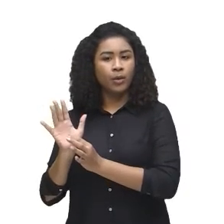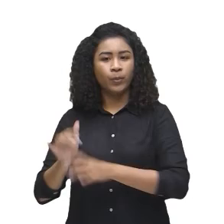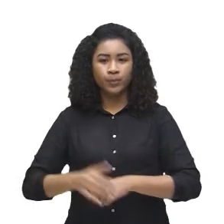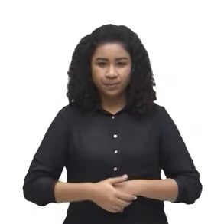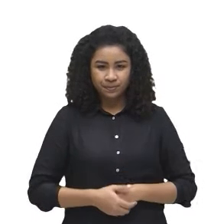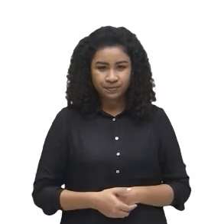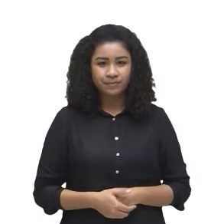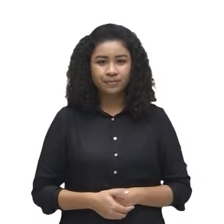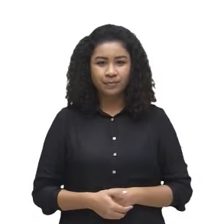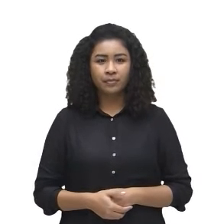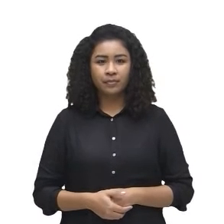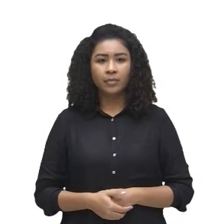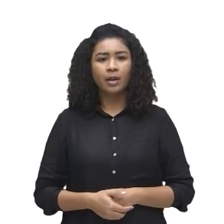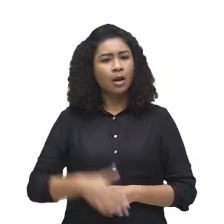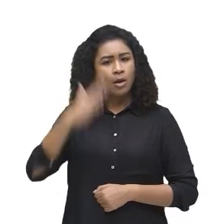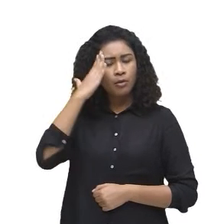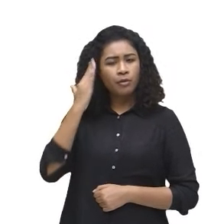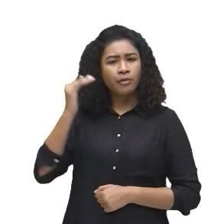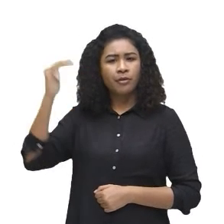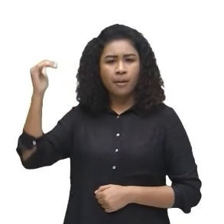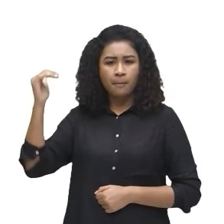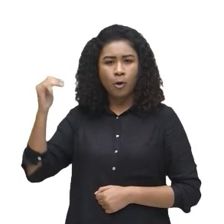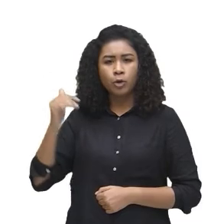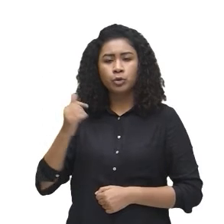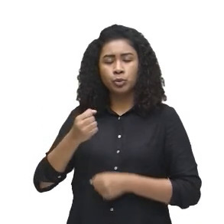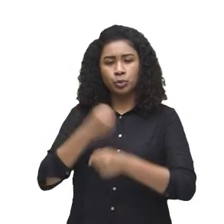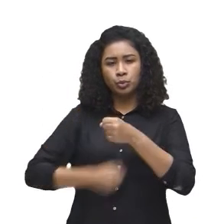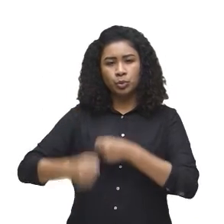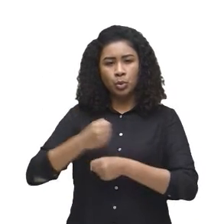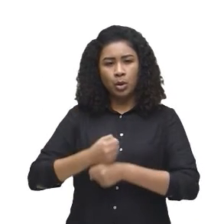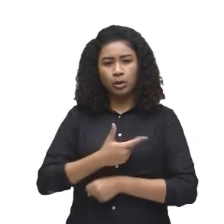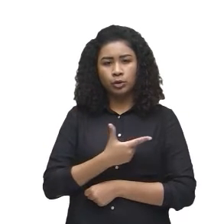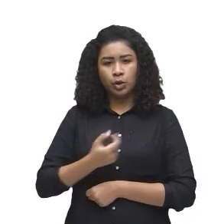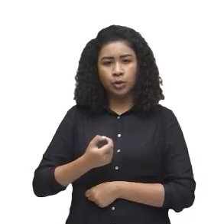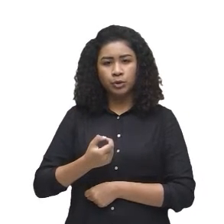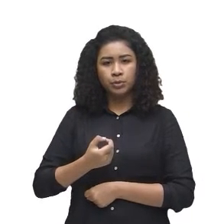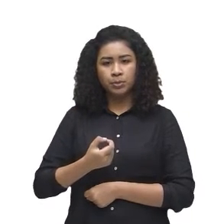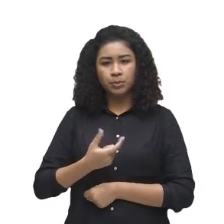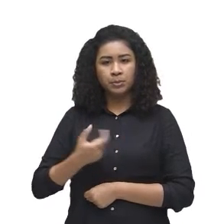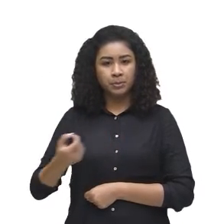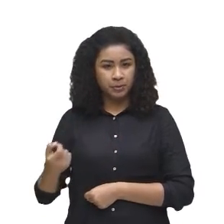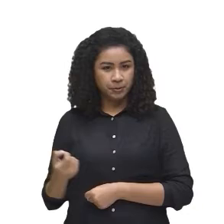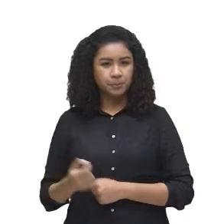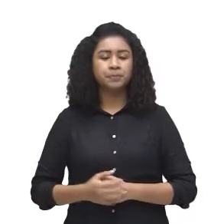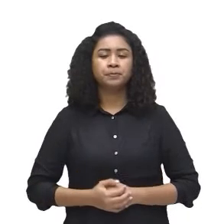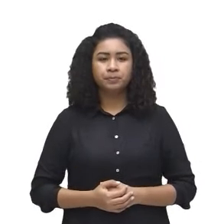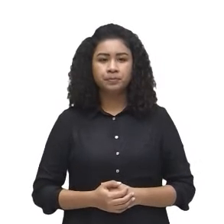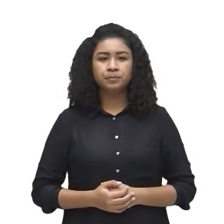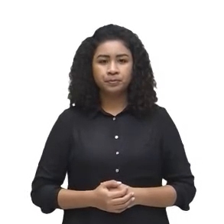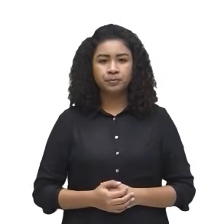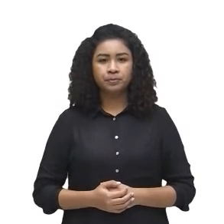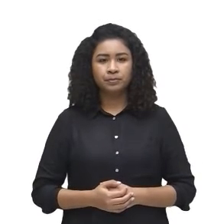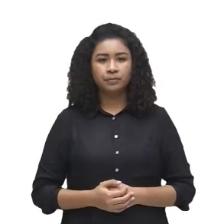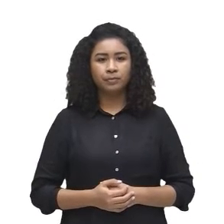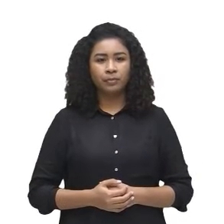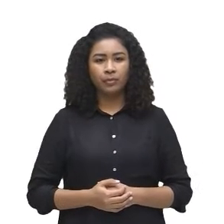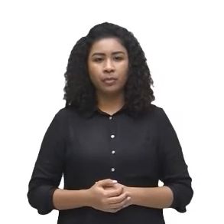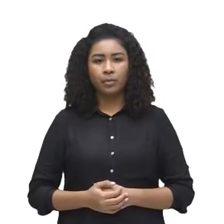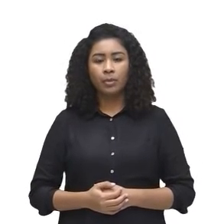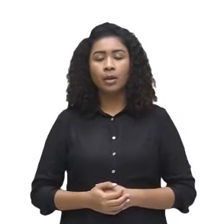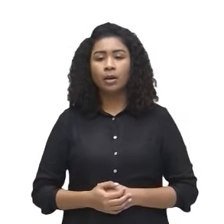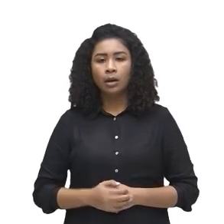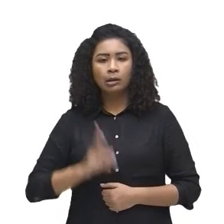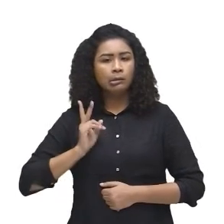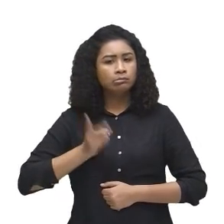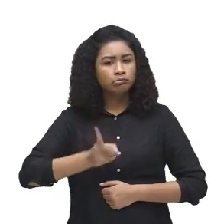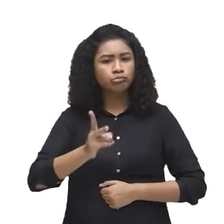nas Olimpíadas de Sydney. E aí o Taekwondo consiste de técnicas, principalmente de chutes, golpes com os